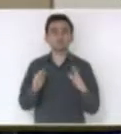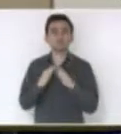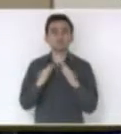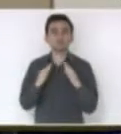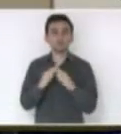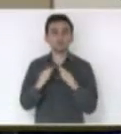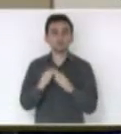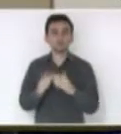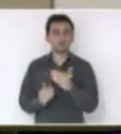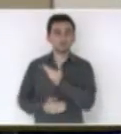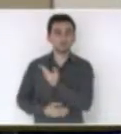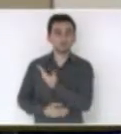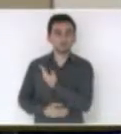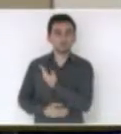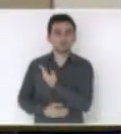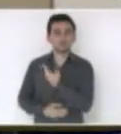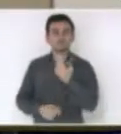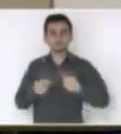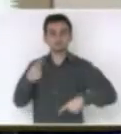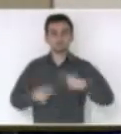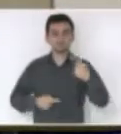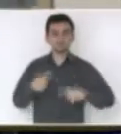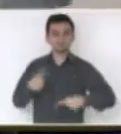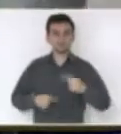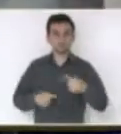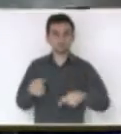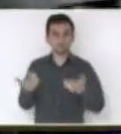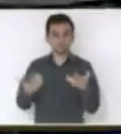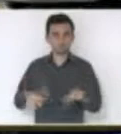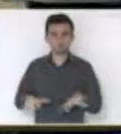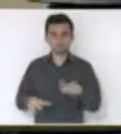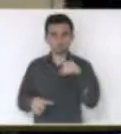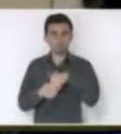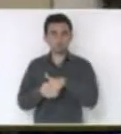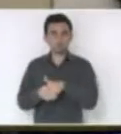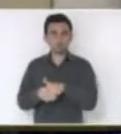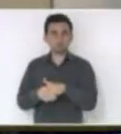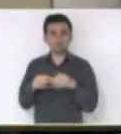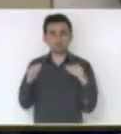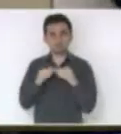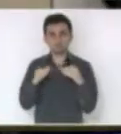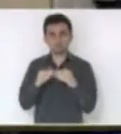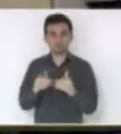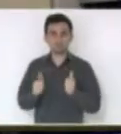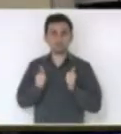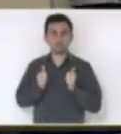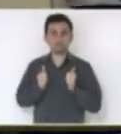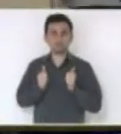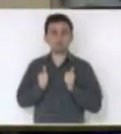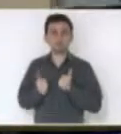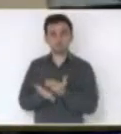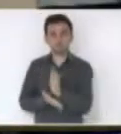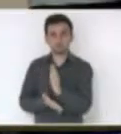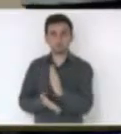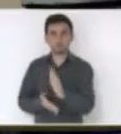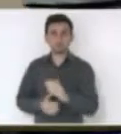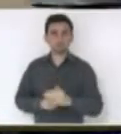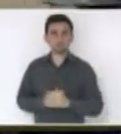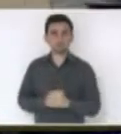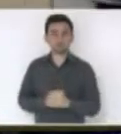Amizade, em discussão, não haveria o que discutir em votação. Quem estiver de acordo permaneça como está aprovado.